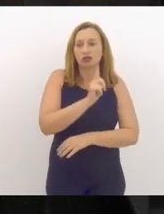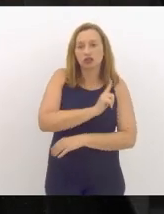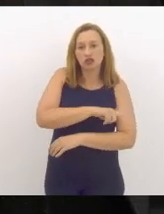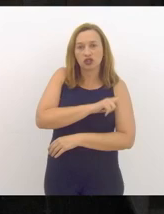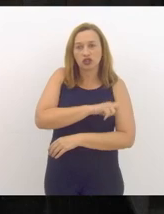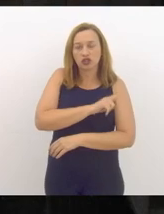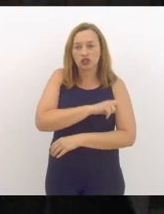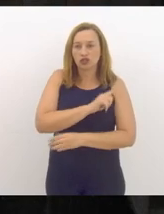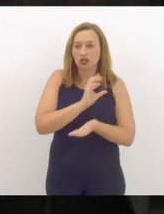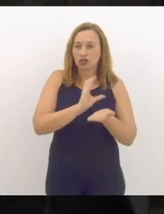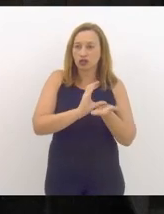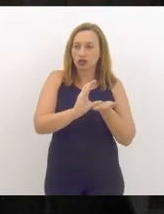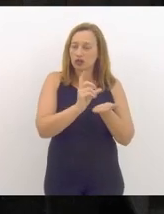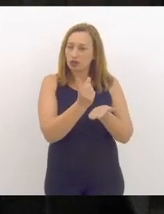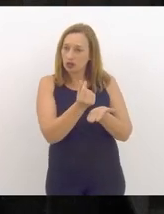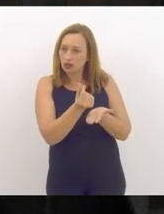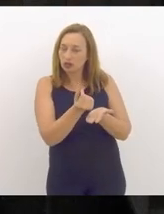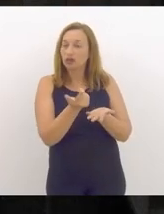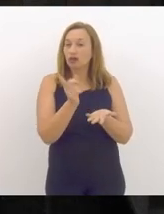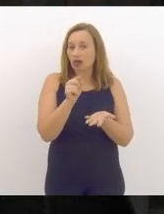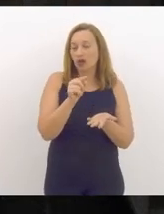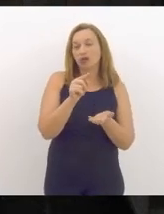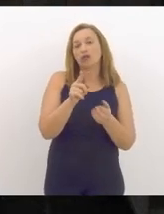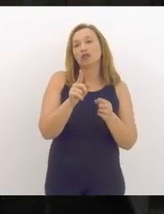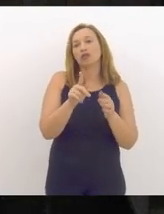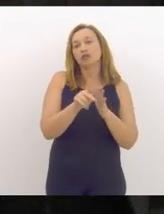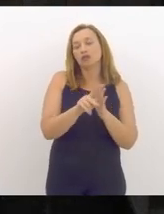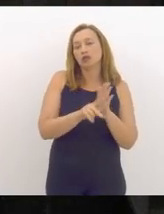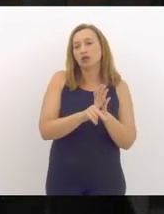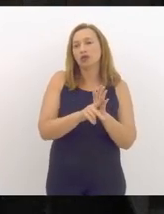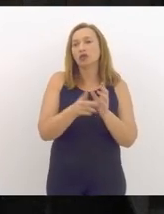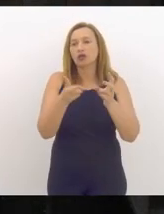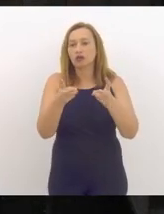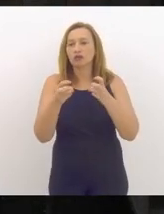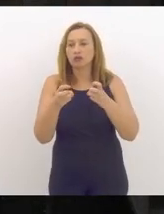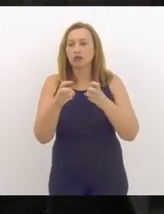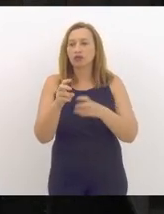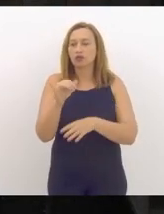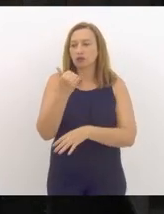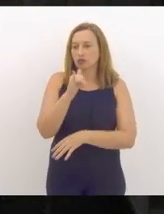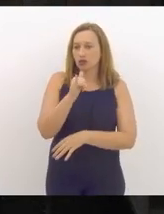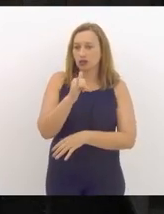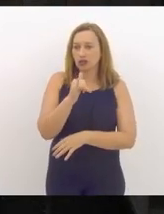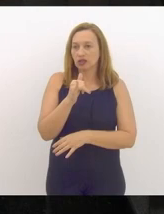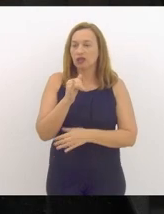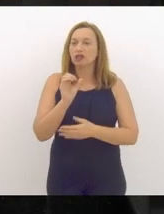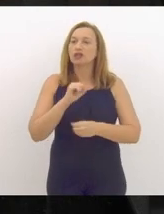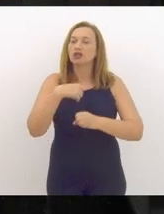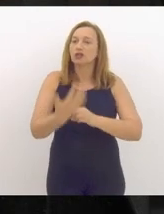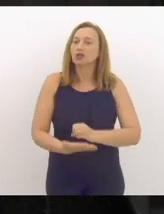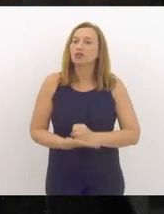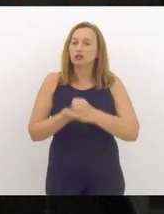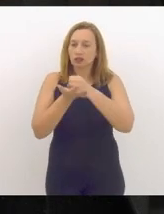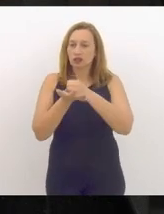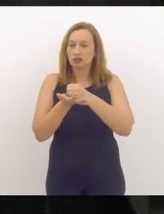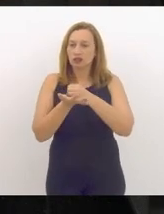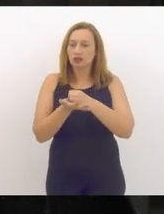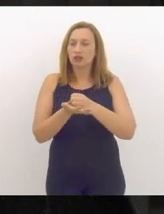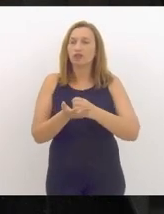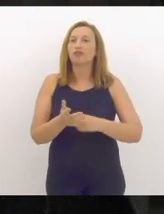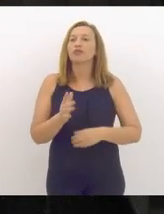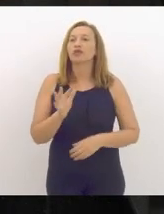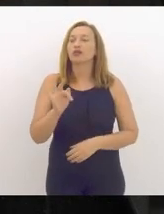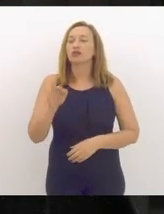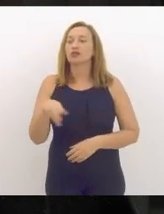Recursos Naturais é o projeto, o Programa Observatório Fluminense de Ambiente e Sustentabilidade, com a